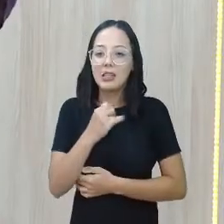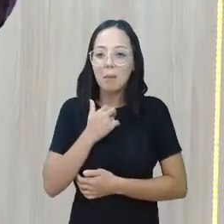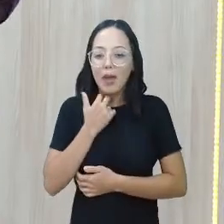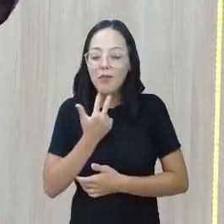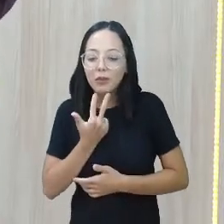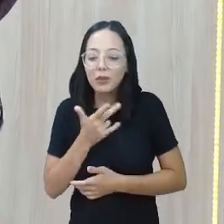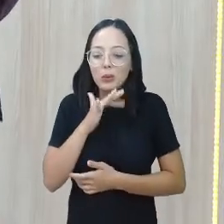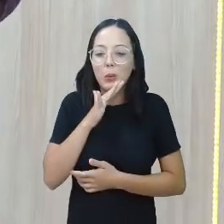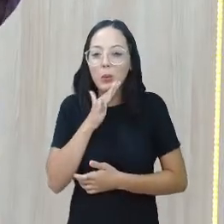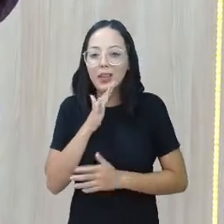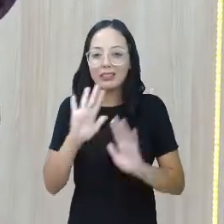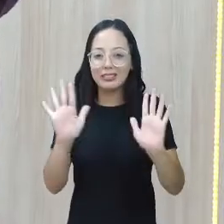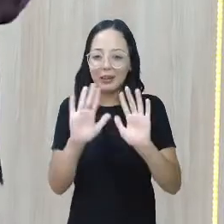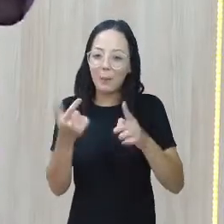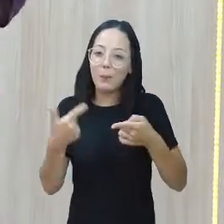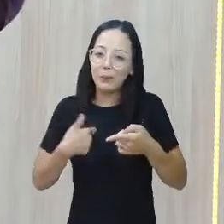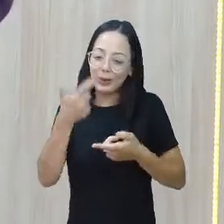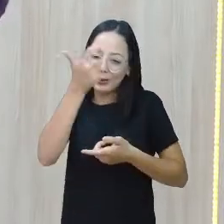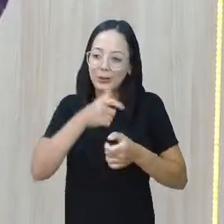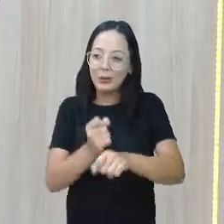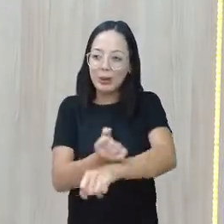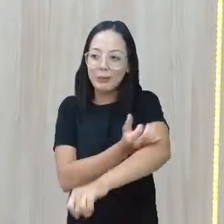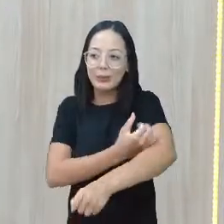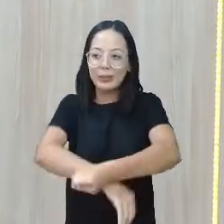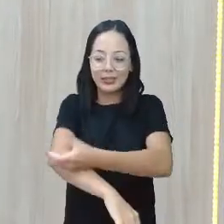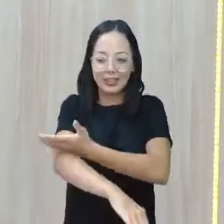tá? A professora é assim, emocionada.